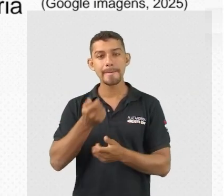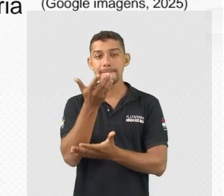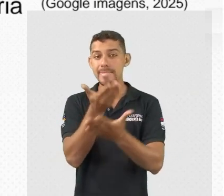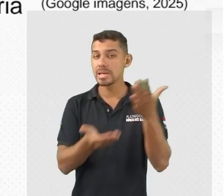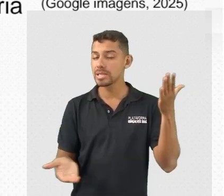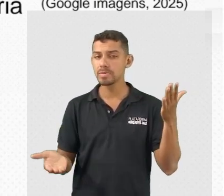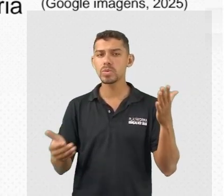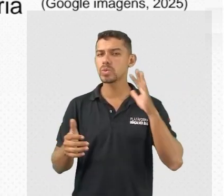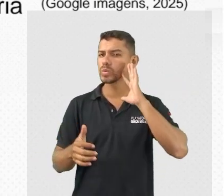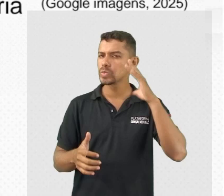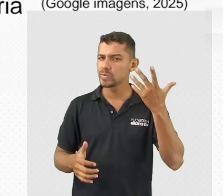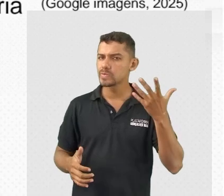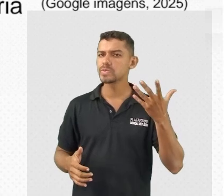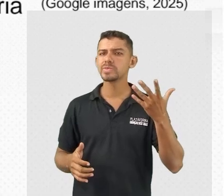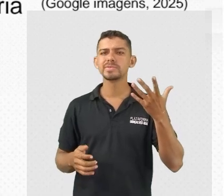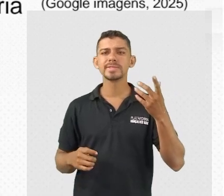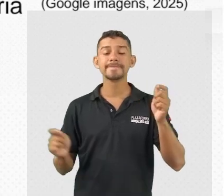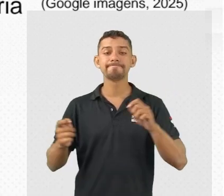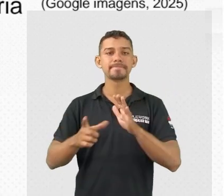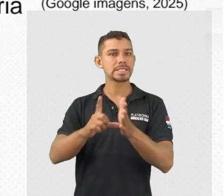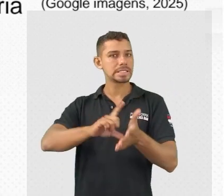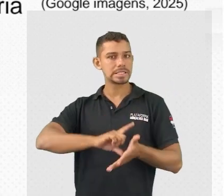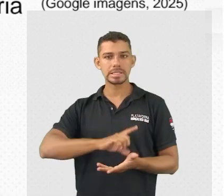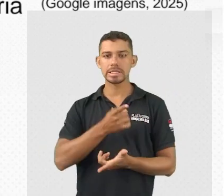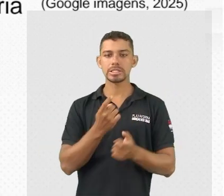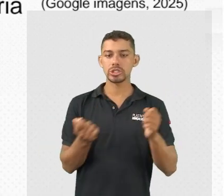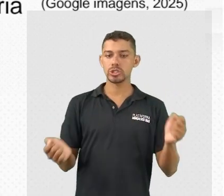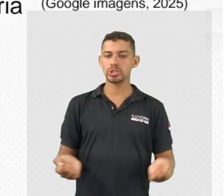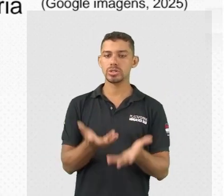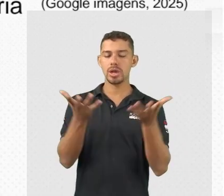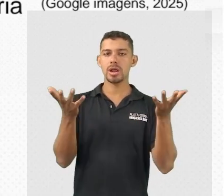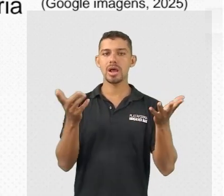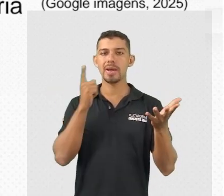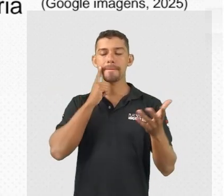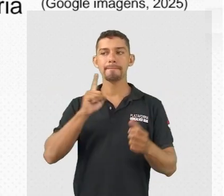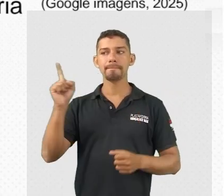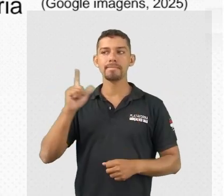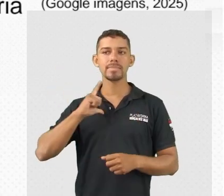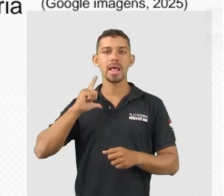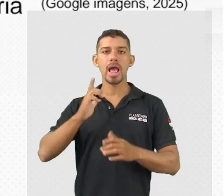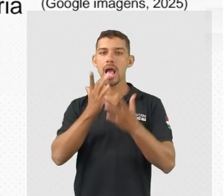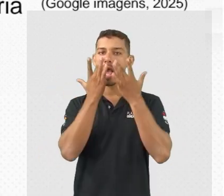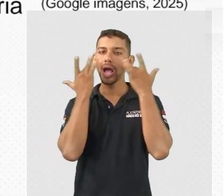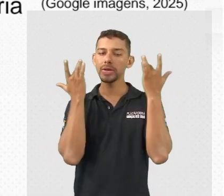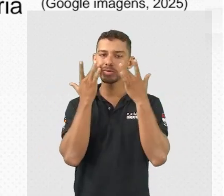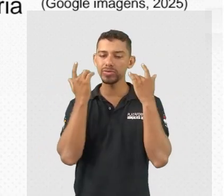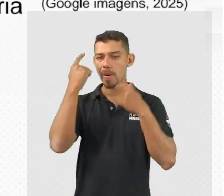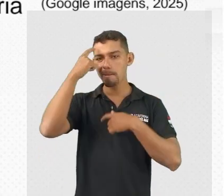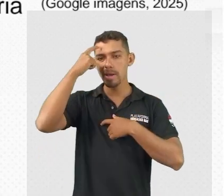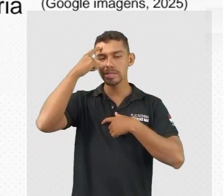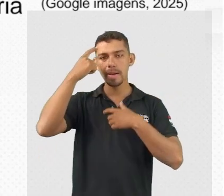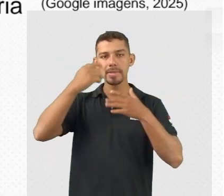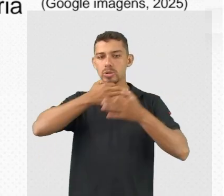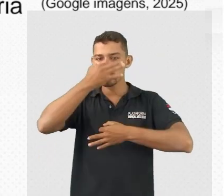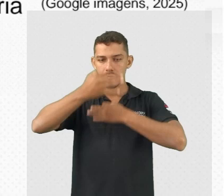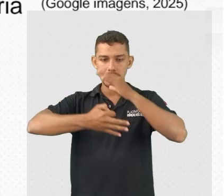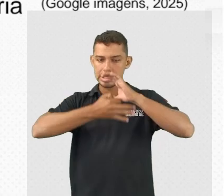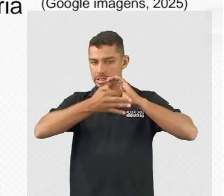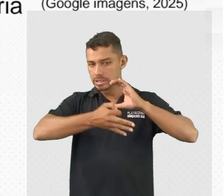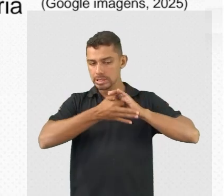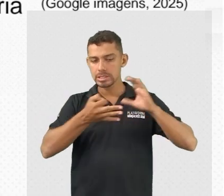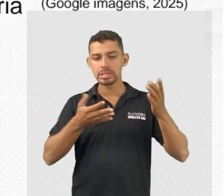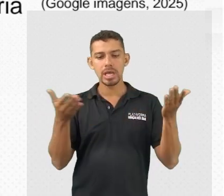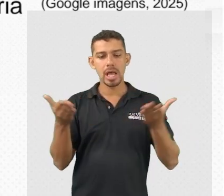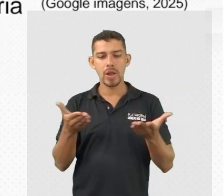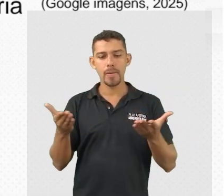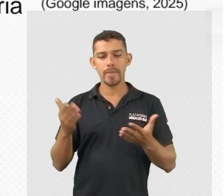qualquer possibilidade que ela antes tinha de gerar naquele que está diante da arte o pensamento crítico. Agora a arte estava ali